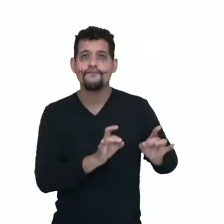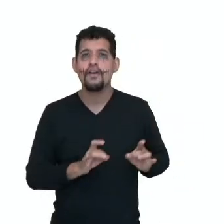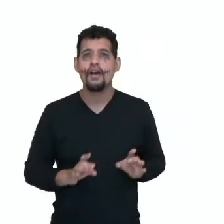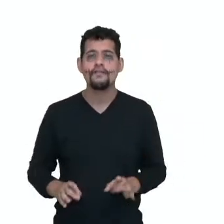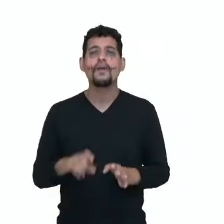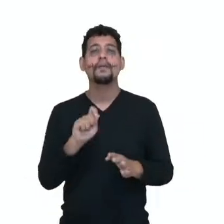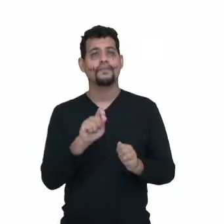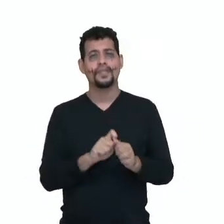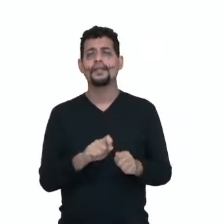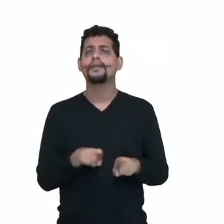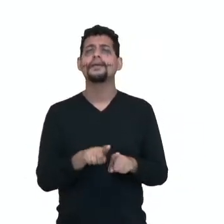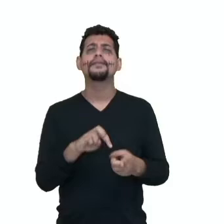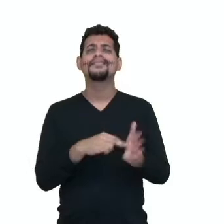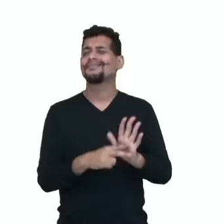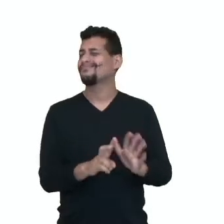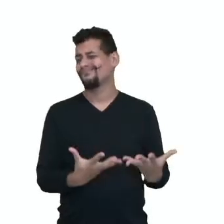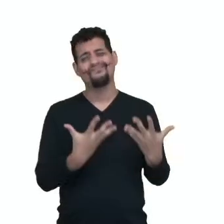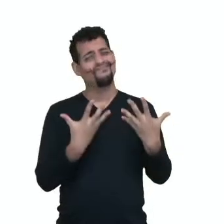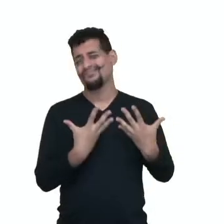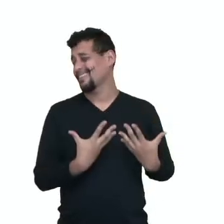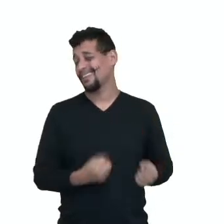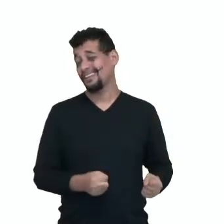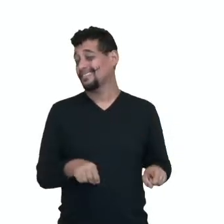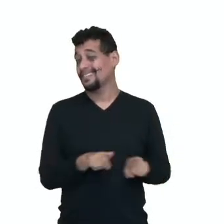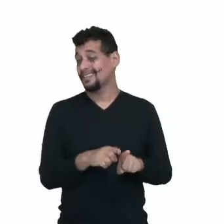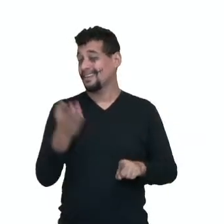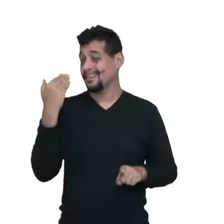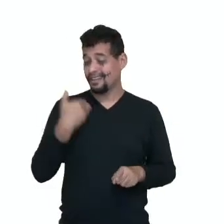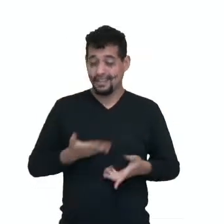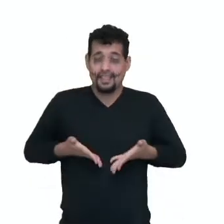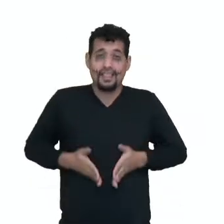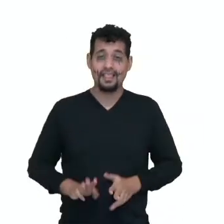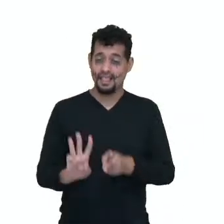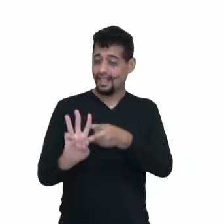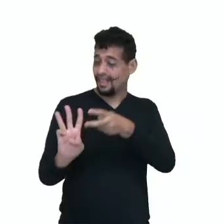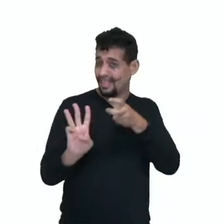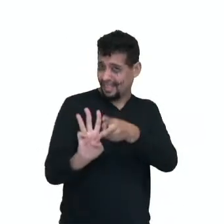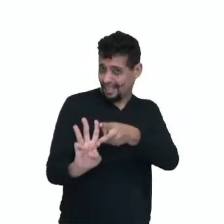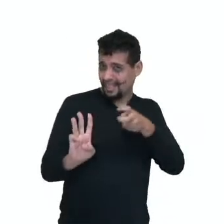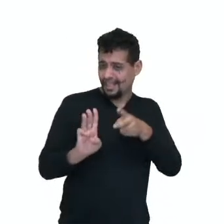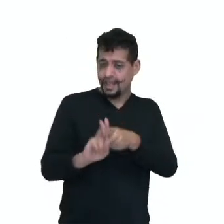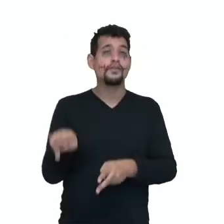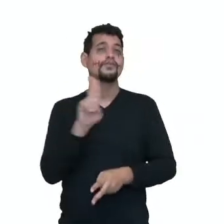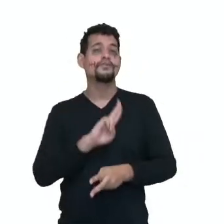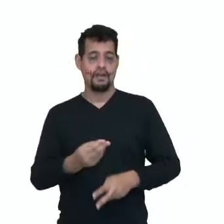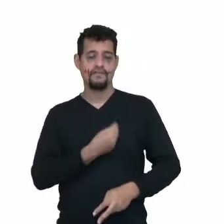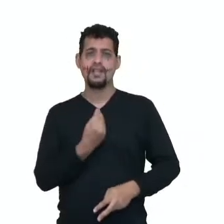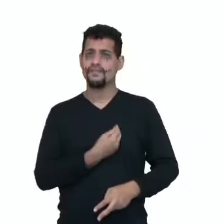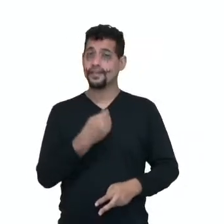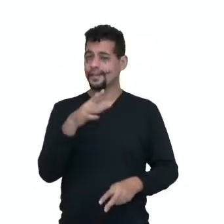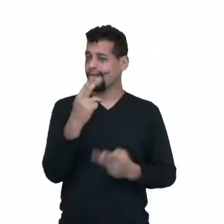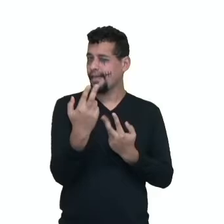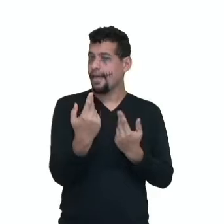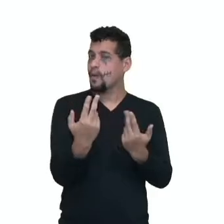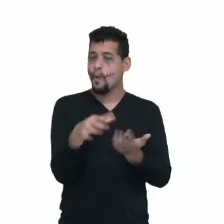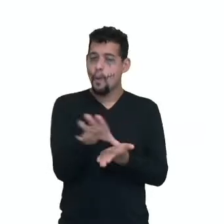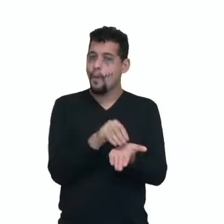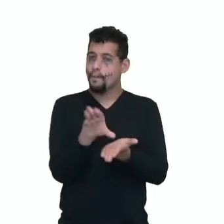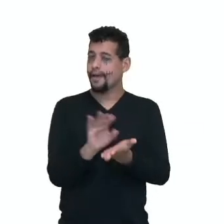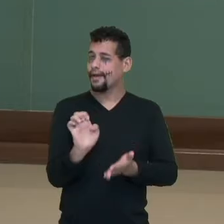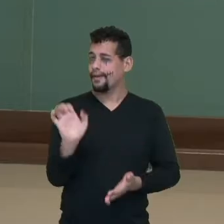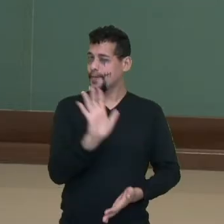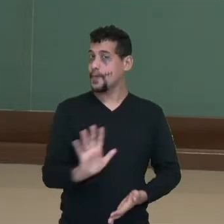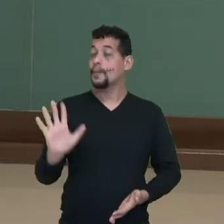garbanzo, que renegaban de sus raíces indígenas y aspiraban a tener el estilo de vida de los europeus. Ou